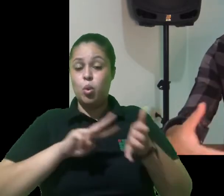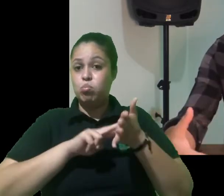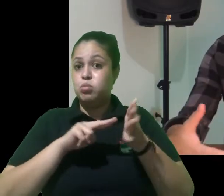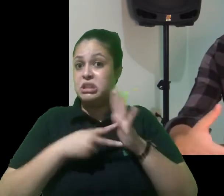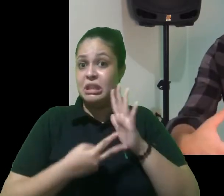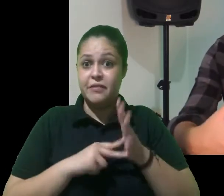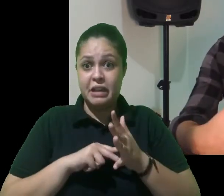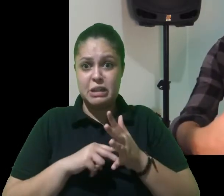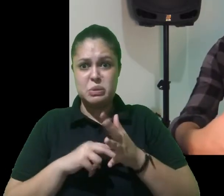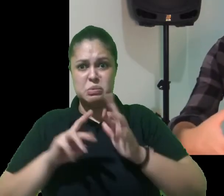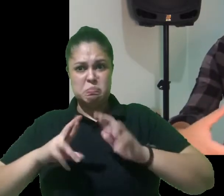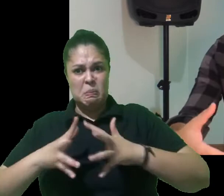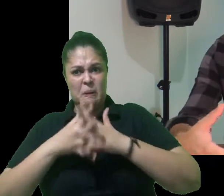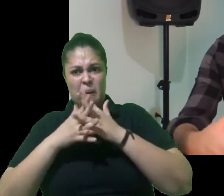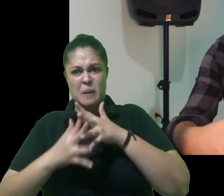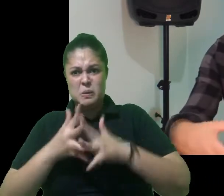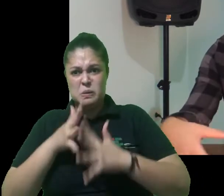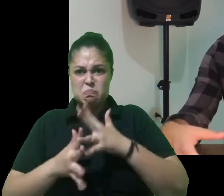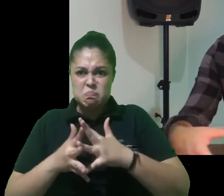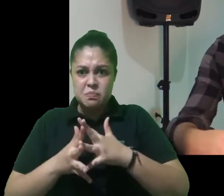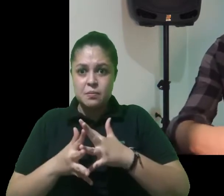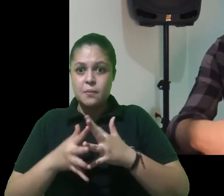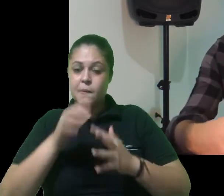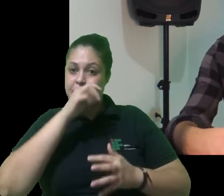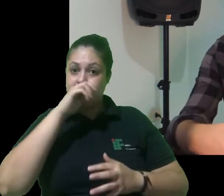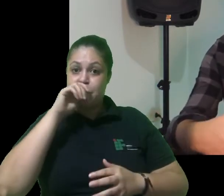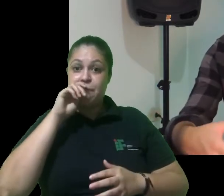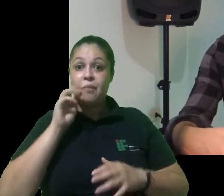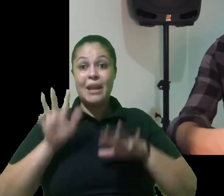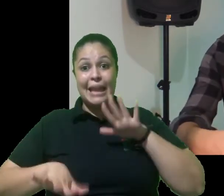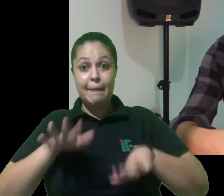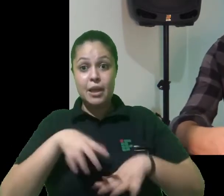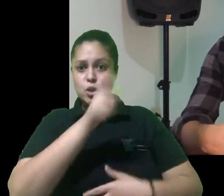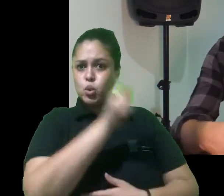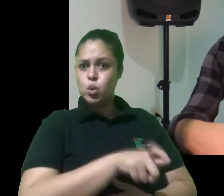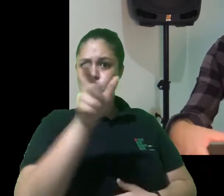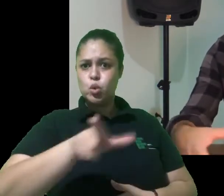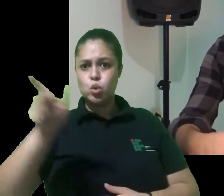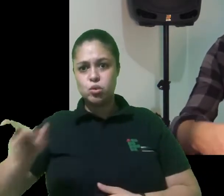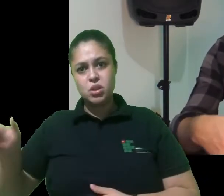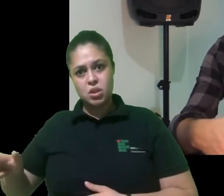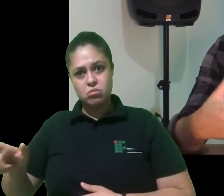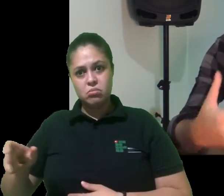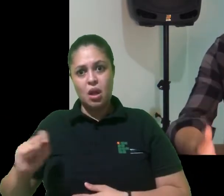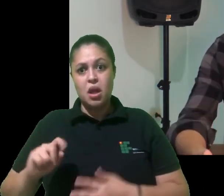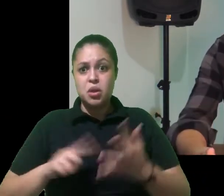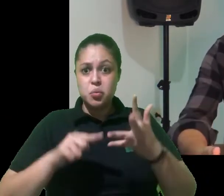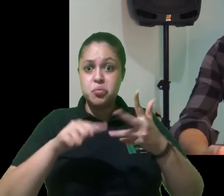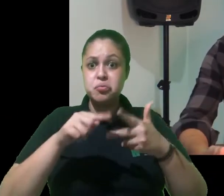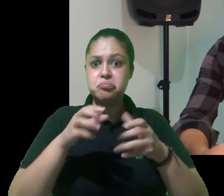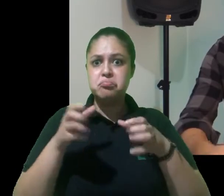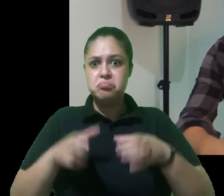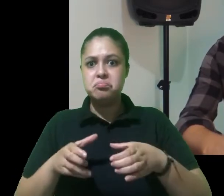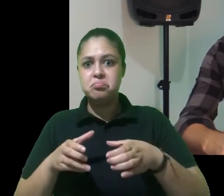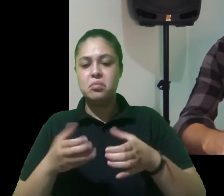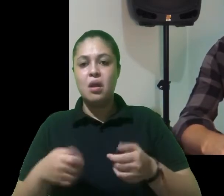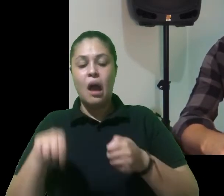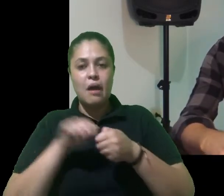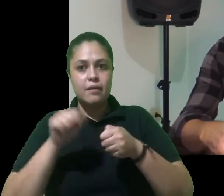entrecruzado, né? Considerando a variedade de sujeitos aí que compõem um determinado lugar,